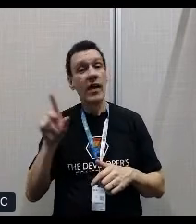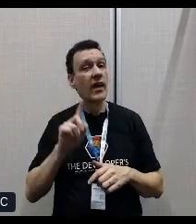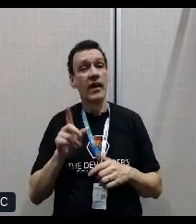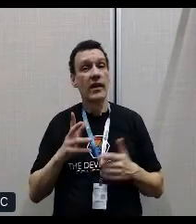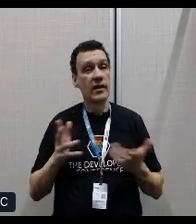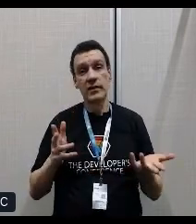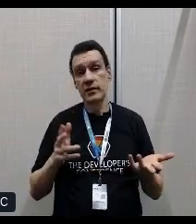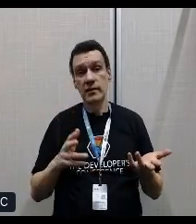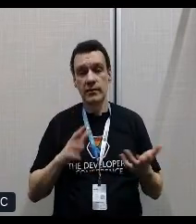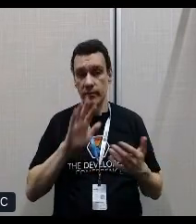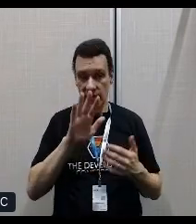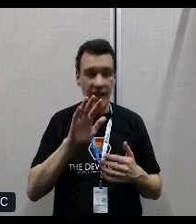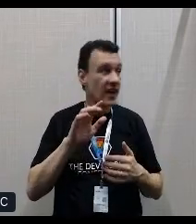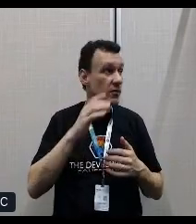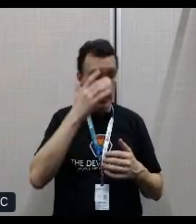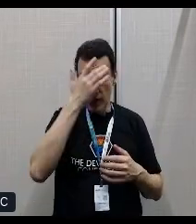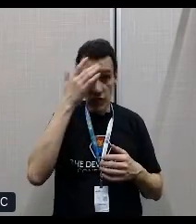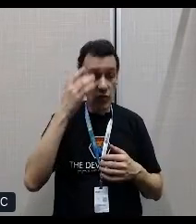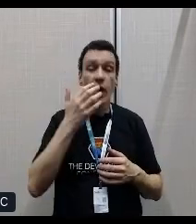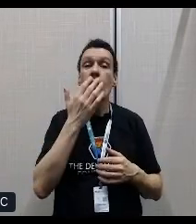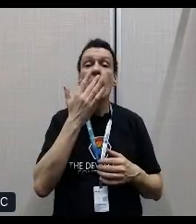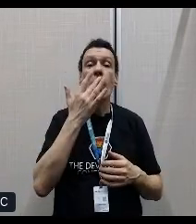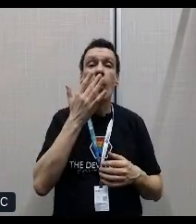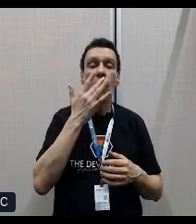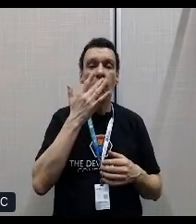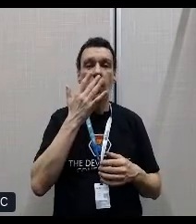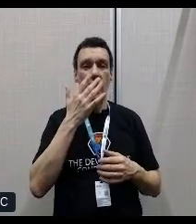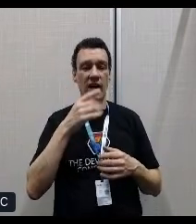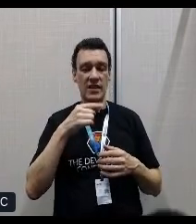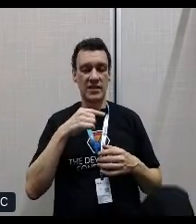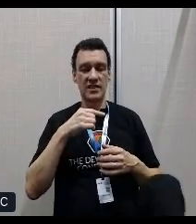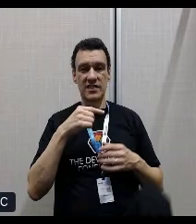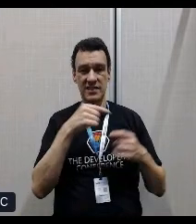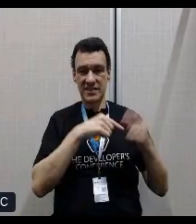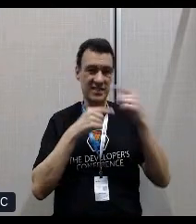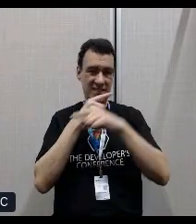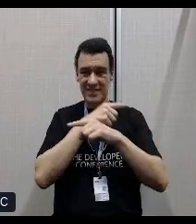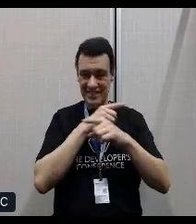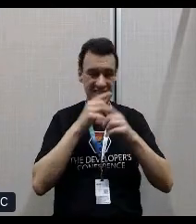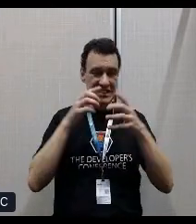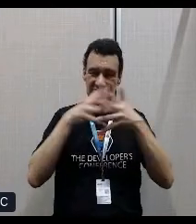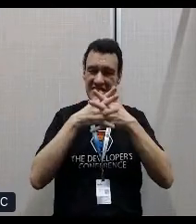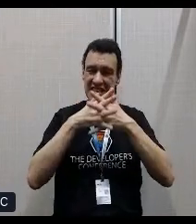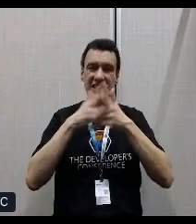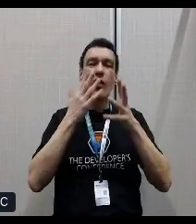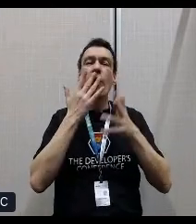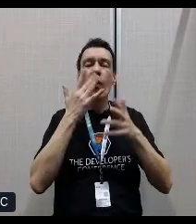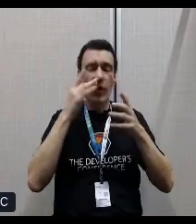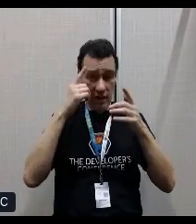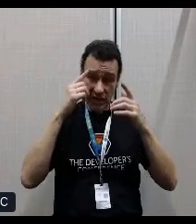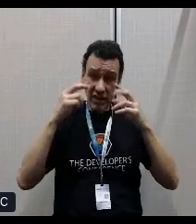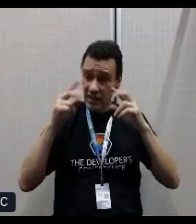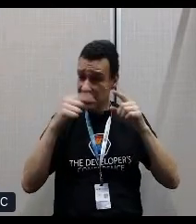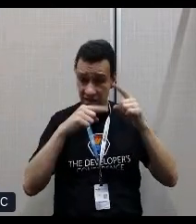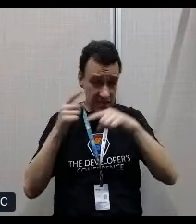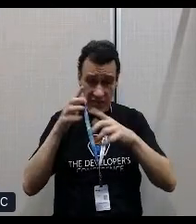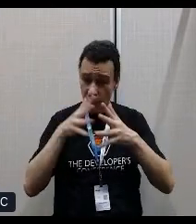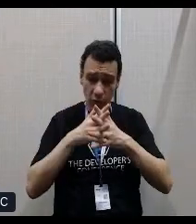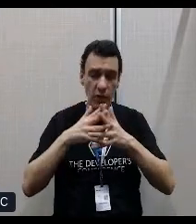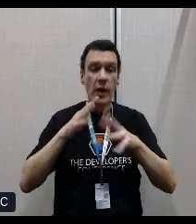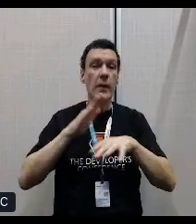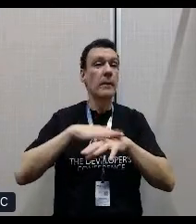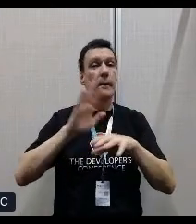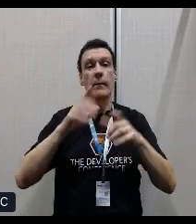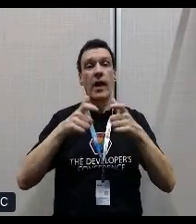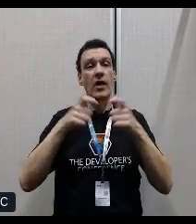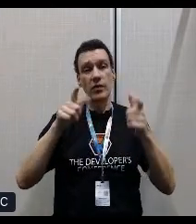majoritariamente homens, então a gente precisa também ter isso mapeado lá, né? Se a persona contempla mais homens, a gente já sabe que,